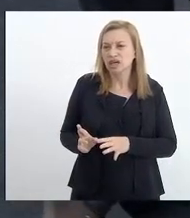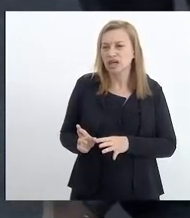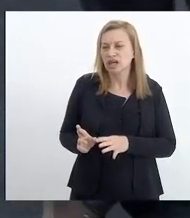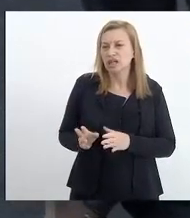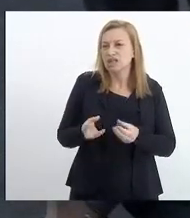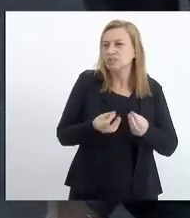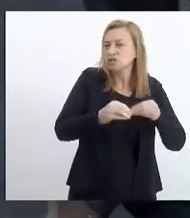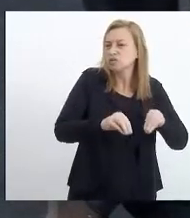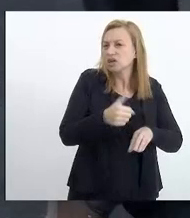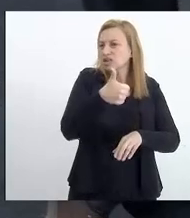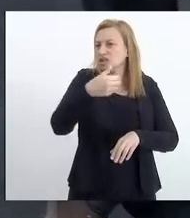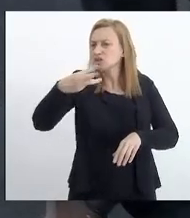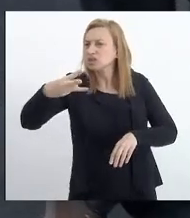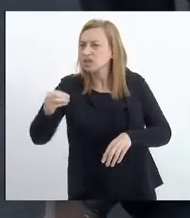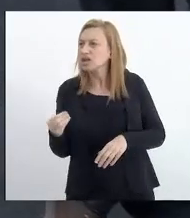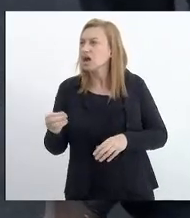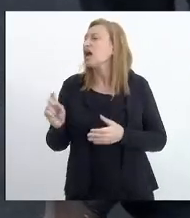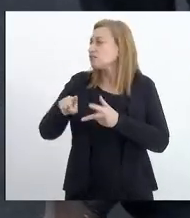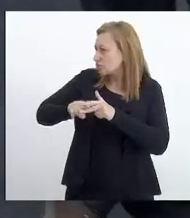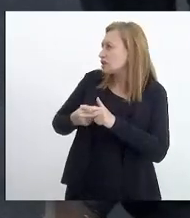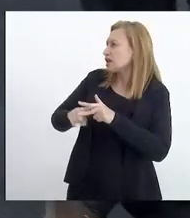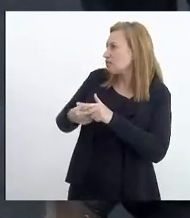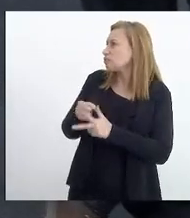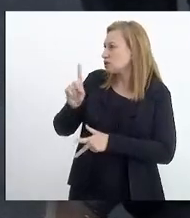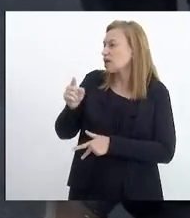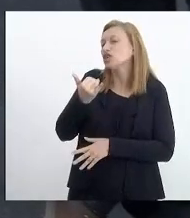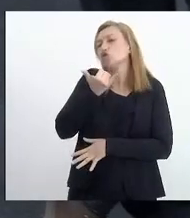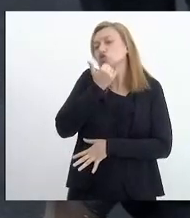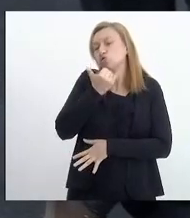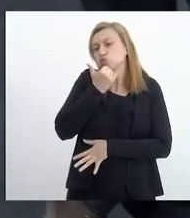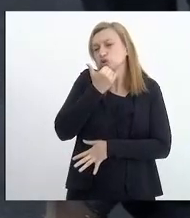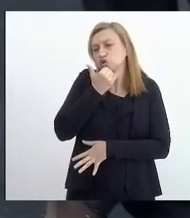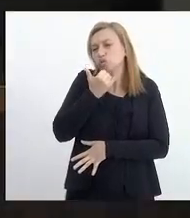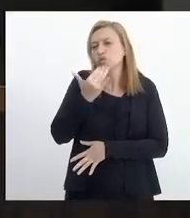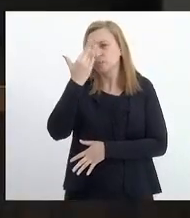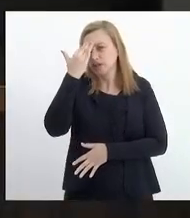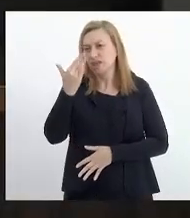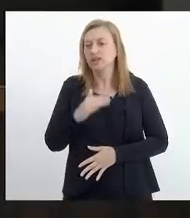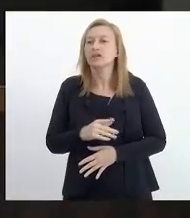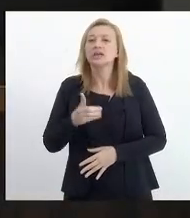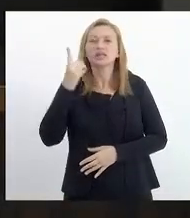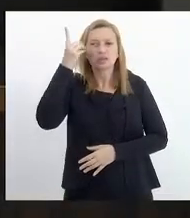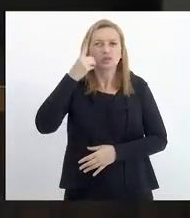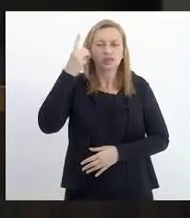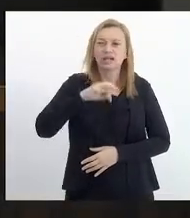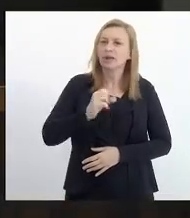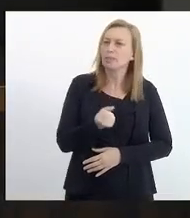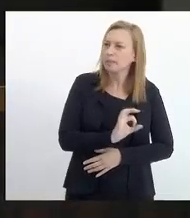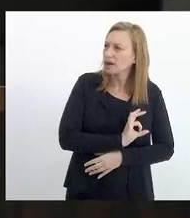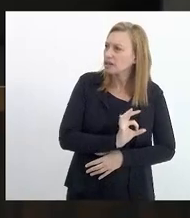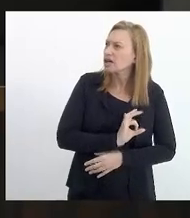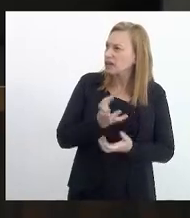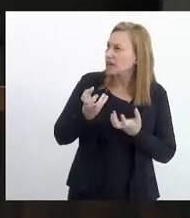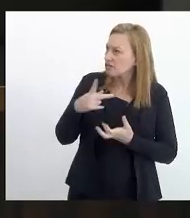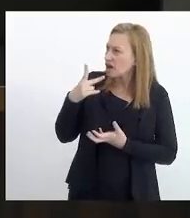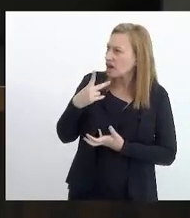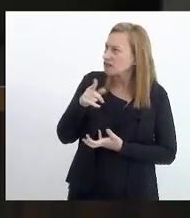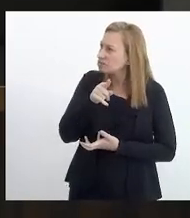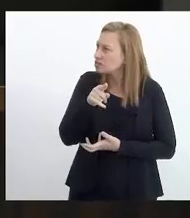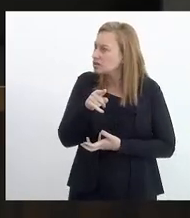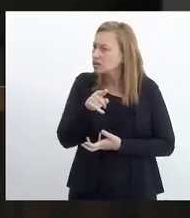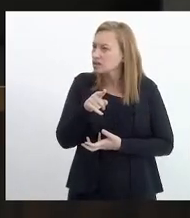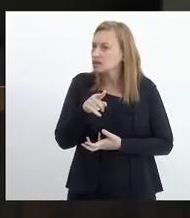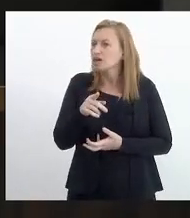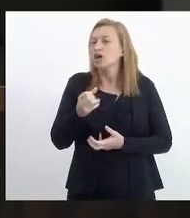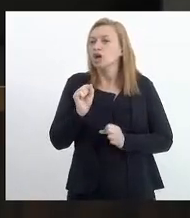de 2013. Vamos ajustar. Entendeu? Vamos ajustar. Desculpa. Okay. Obrigado, presidente. A deputada Marta quer fazer uma consideração em cima da fala de Vossa Excelência, em